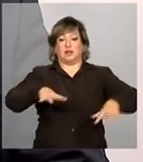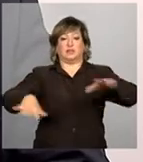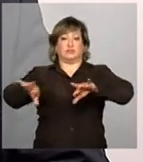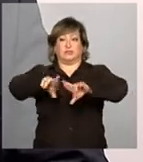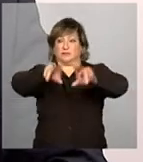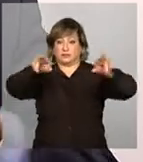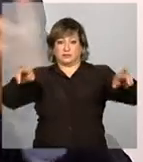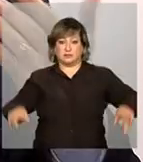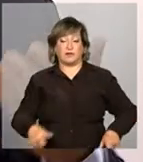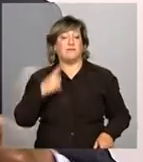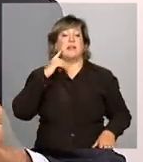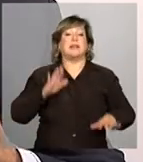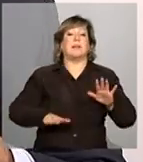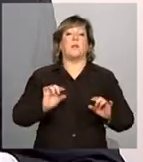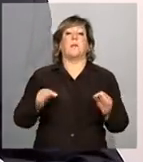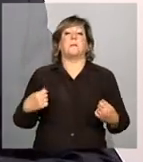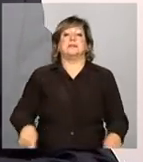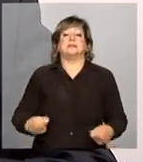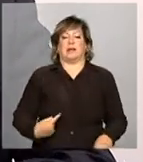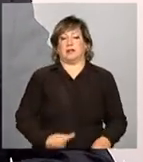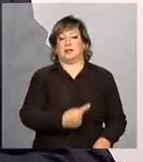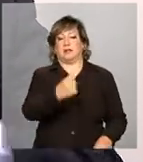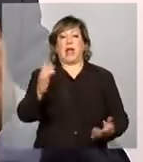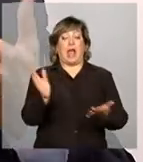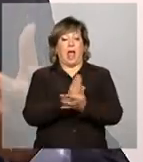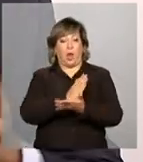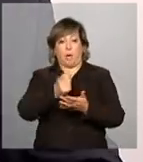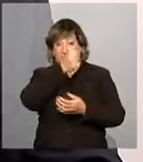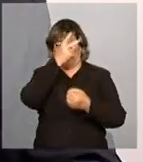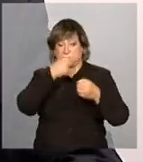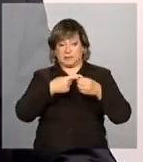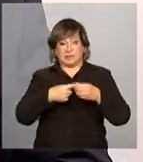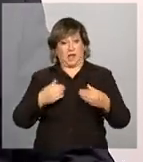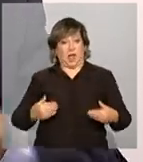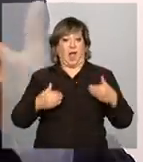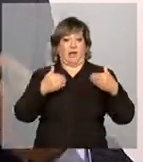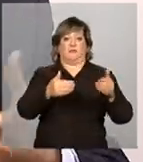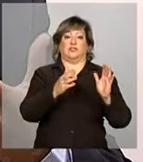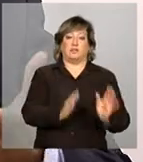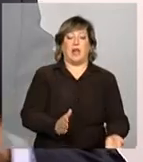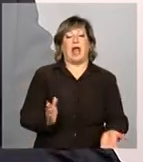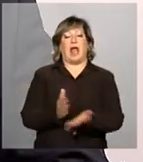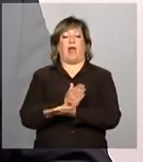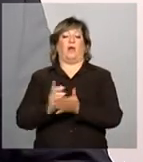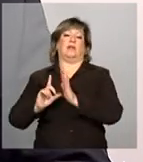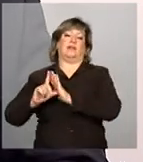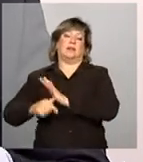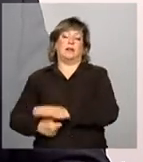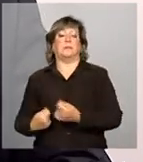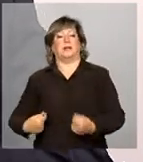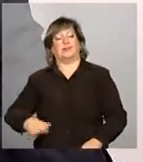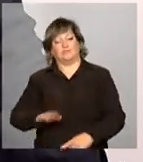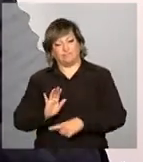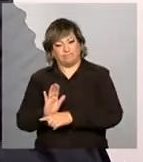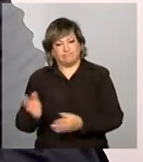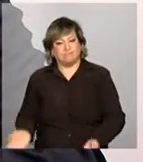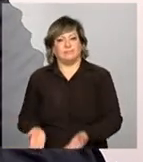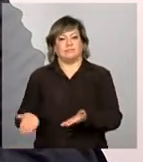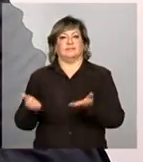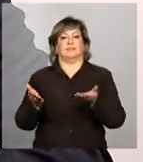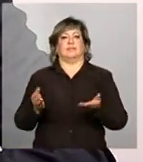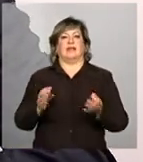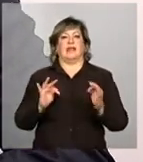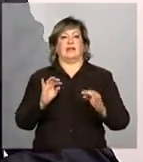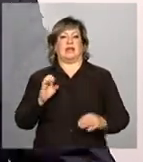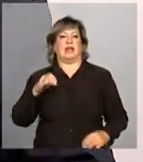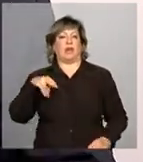Simone colocou no primeiro bloco alguns municípios estão um pouco mais avançados outros nem tanto outros precisam ainda da nossa do nosso apoio apoio